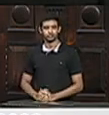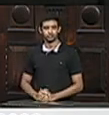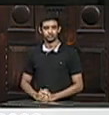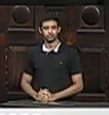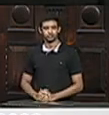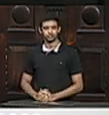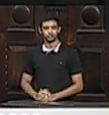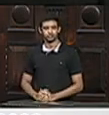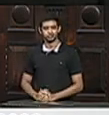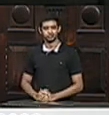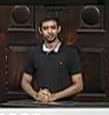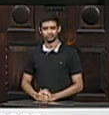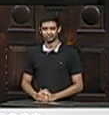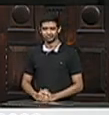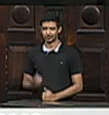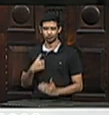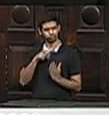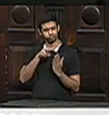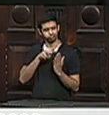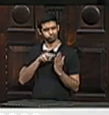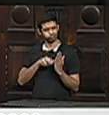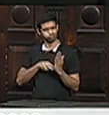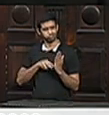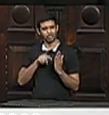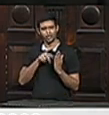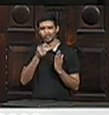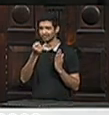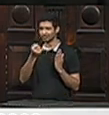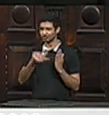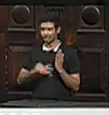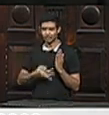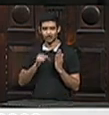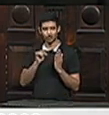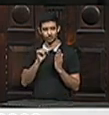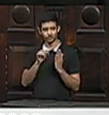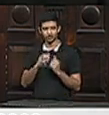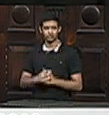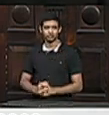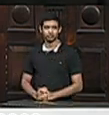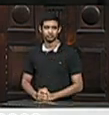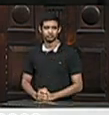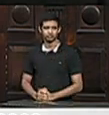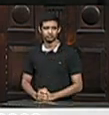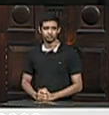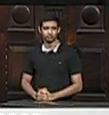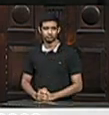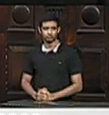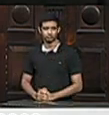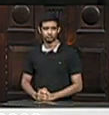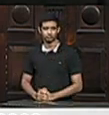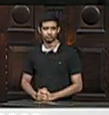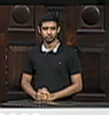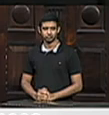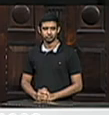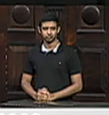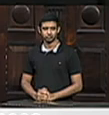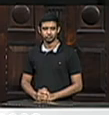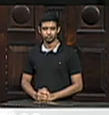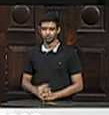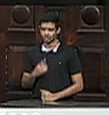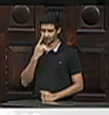2 anos sem pagar, diz, isso já não lhe pertence mais. Por essa razão, senhor presidente, eu apoio e acompanho o